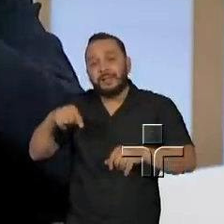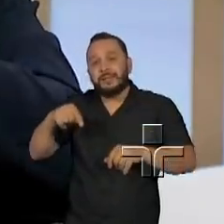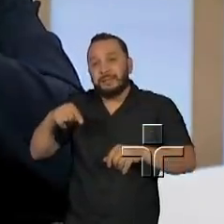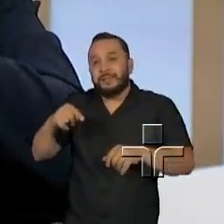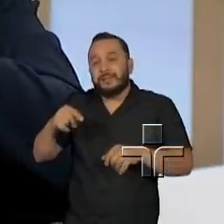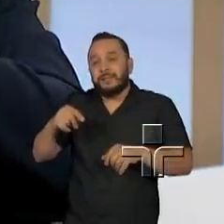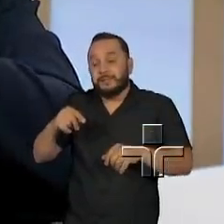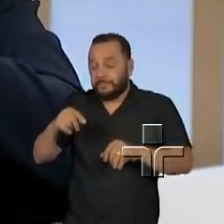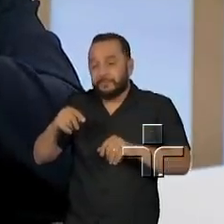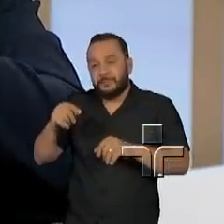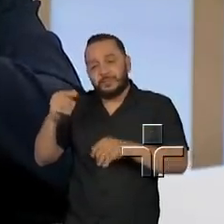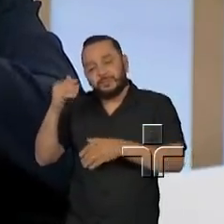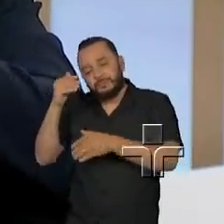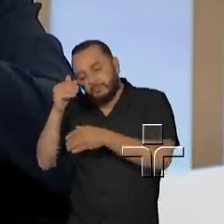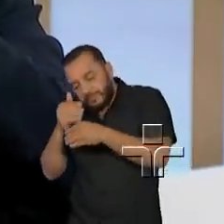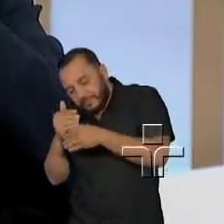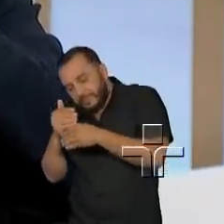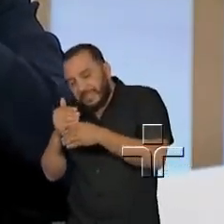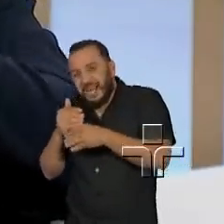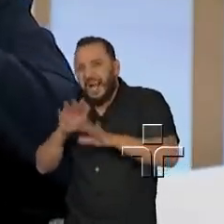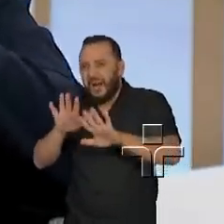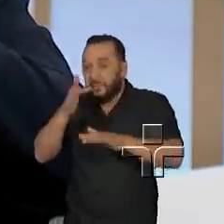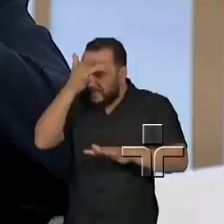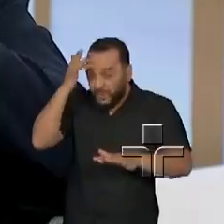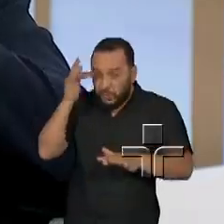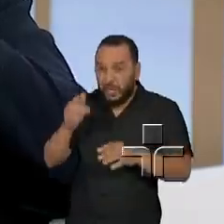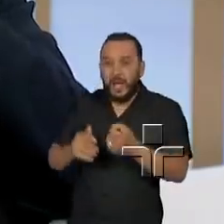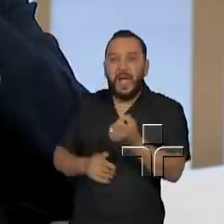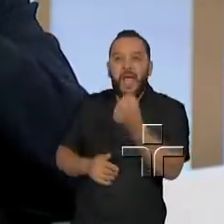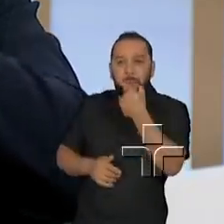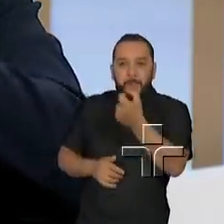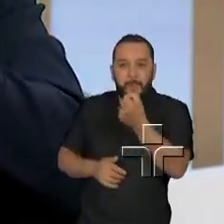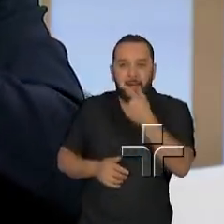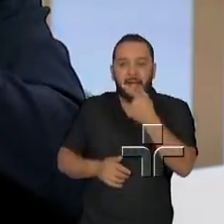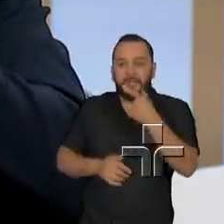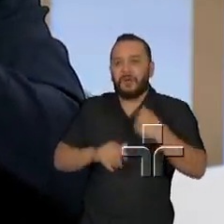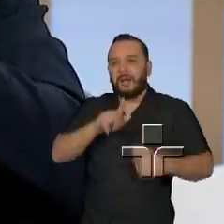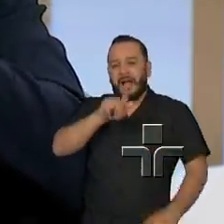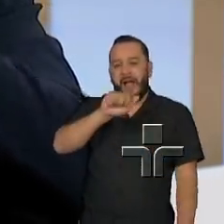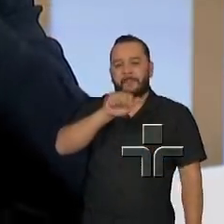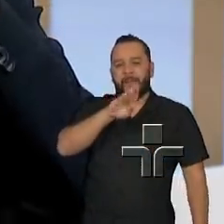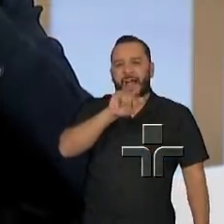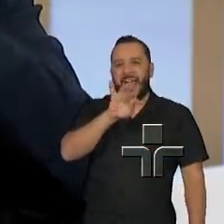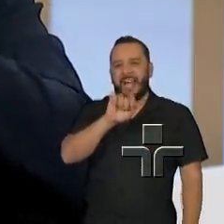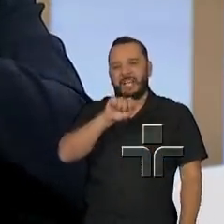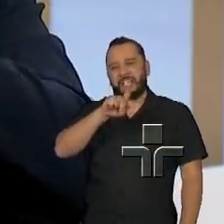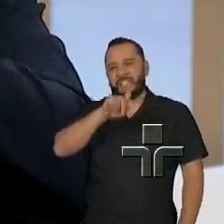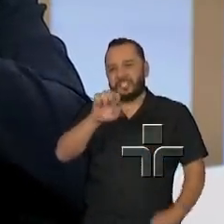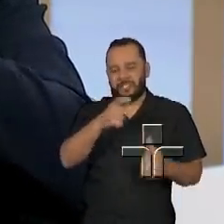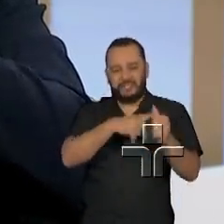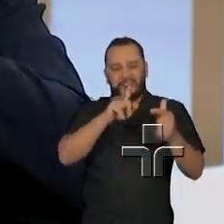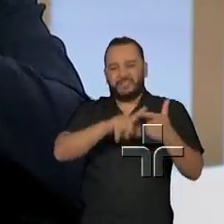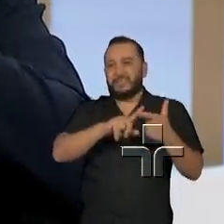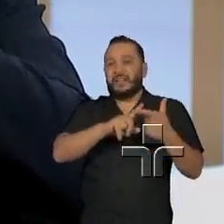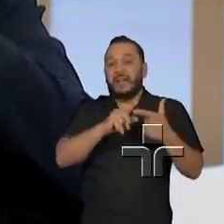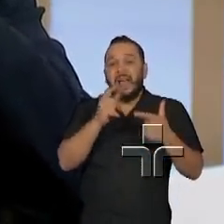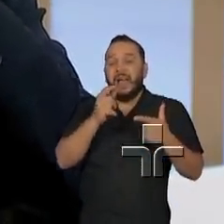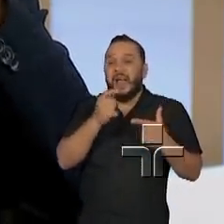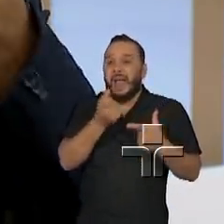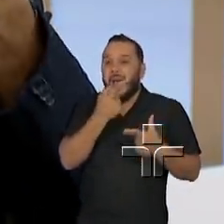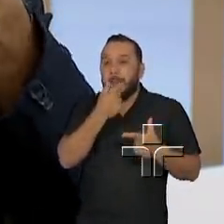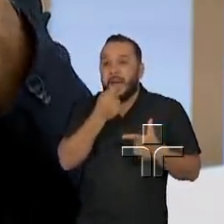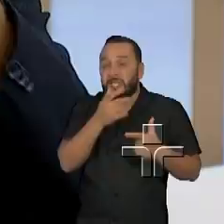toma um barbitúrico, toma um gabaérgico, né, um benzodiazepínico. Ela não